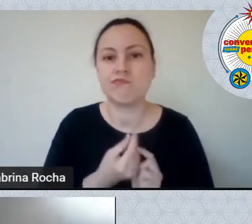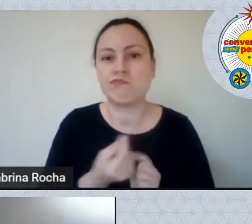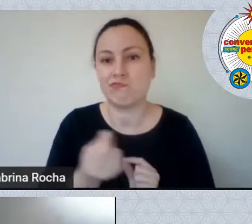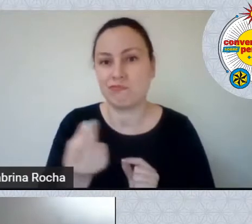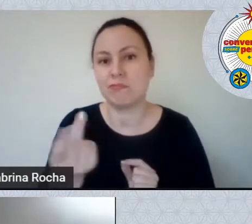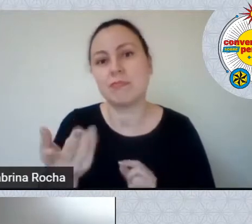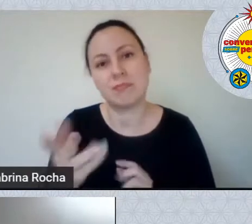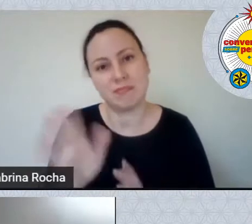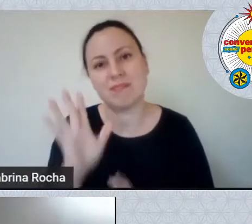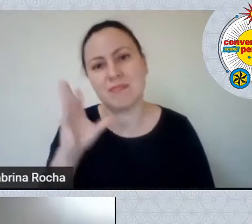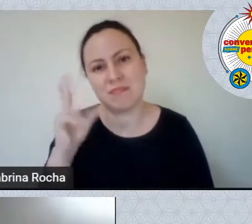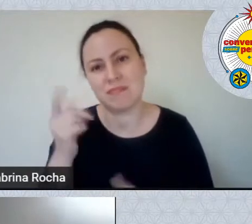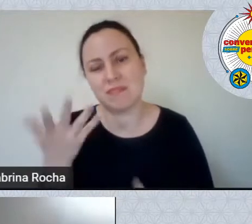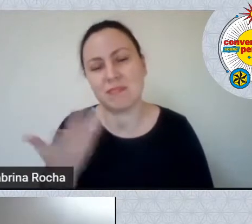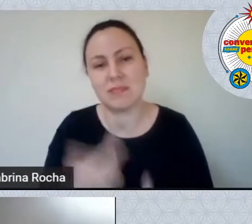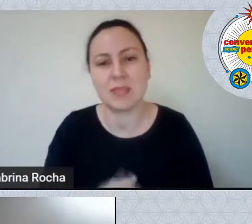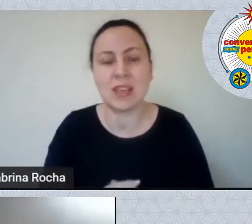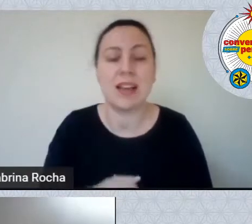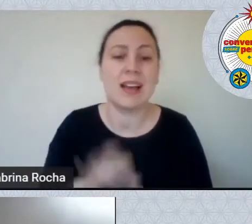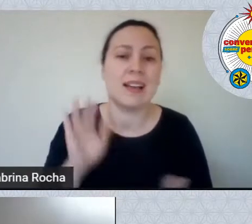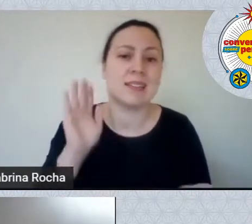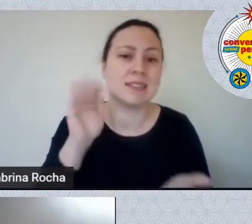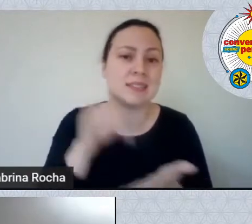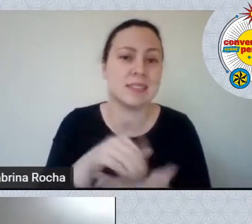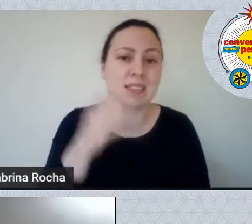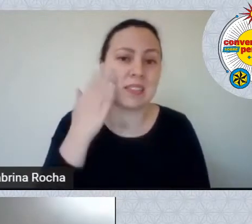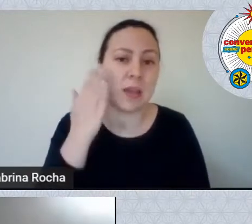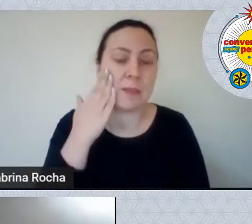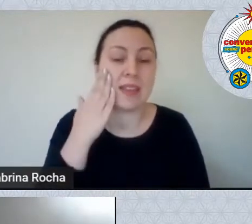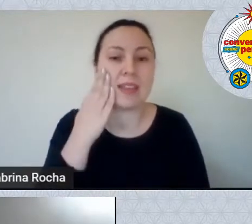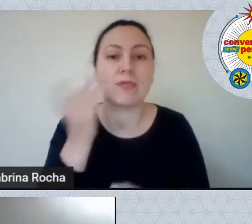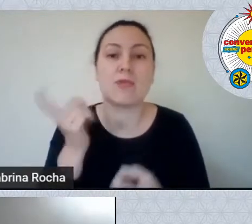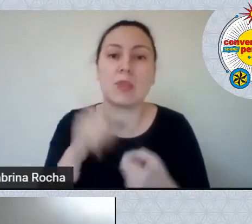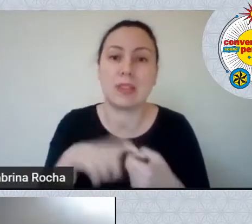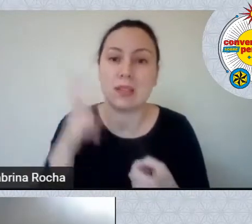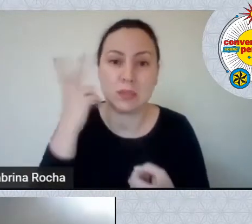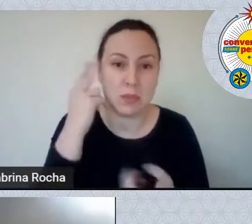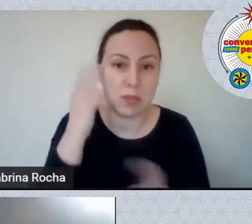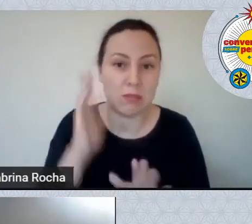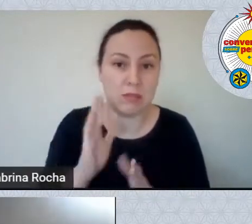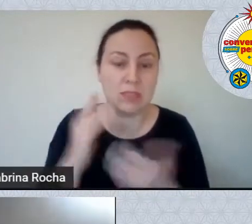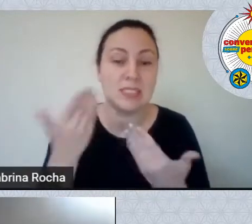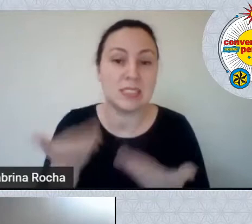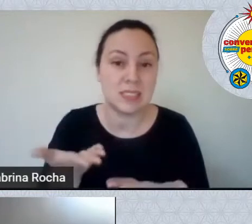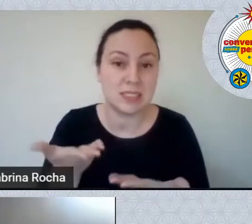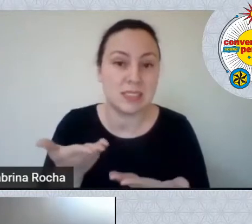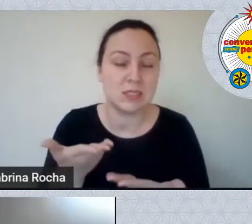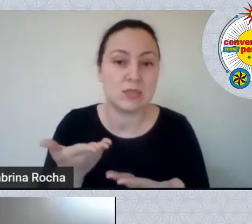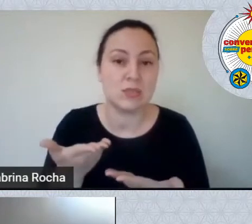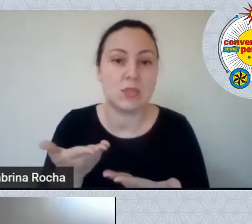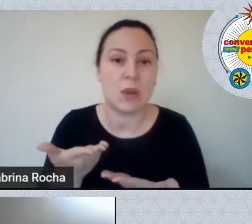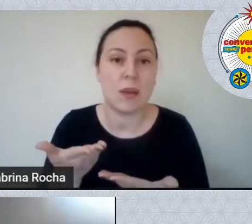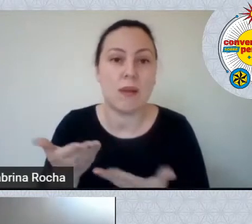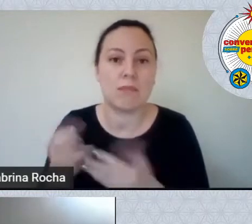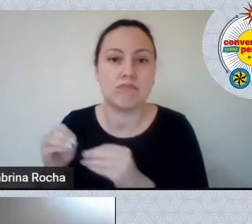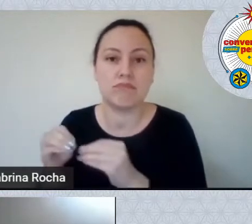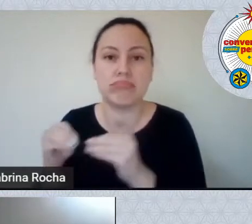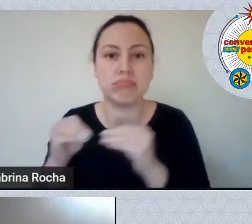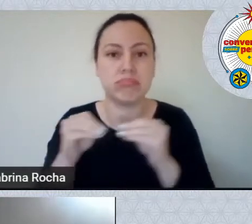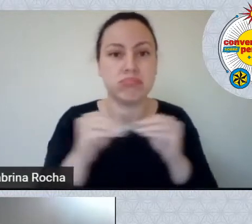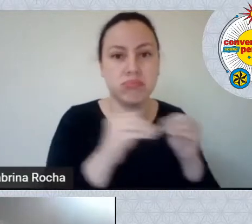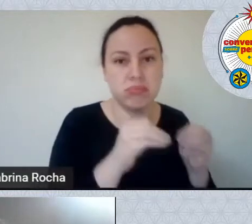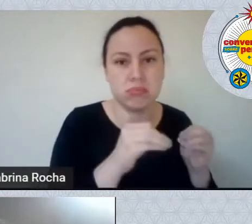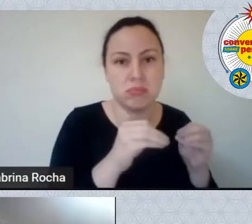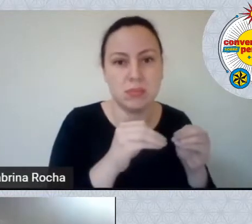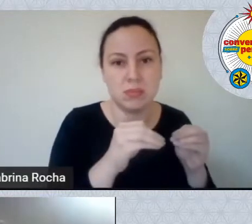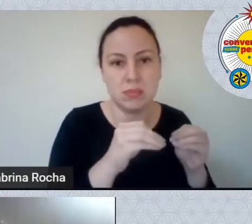que se saiba que podemos voltar a uma rotina, enfim. E isso nos deslocou completamente dos nossos lugares,